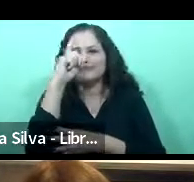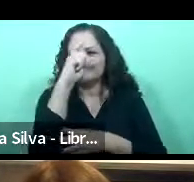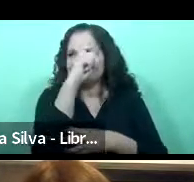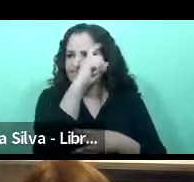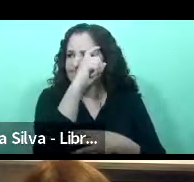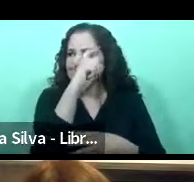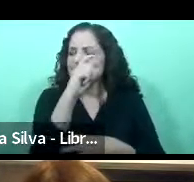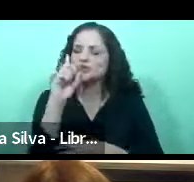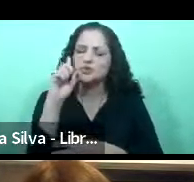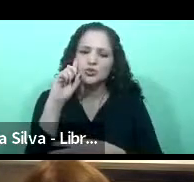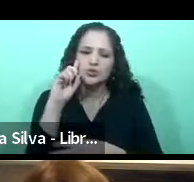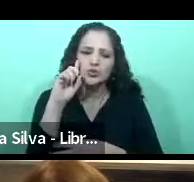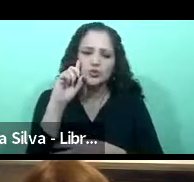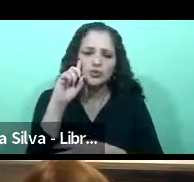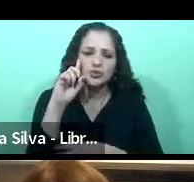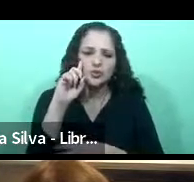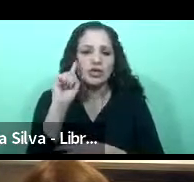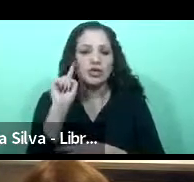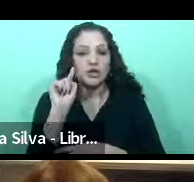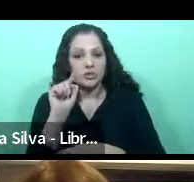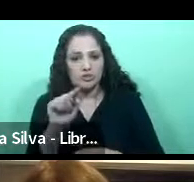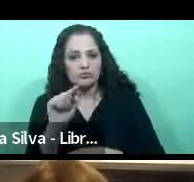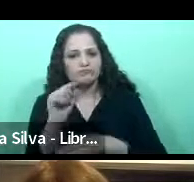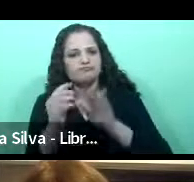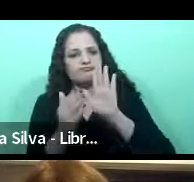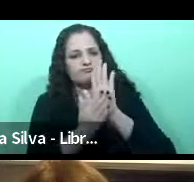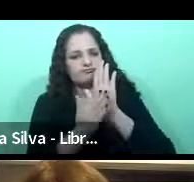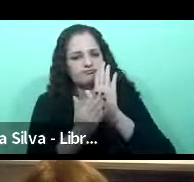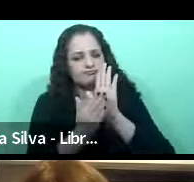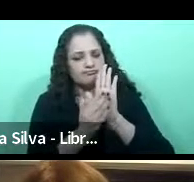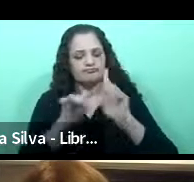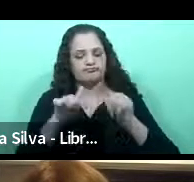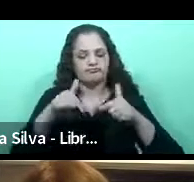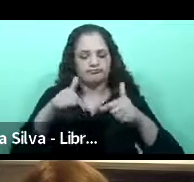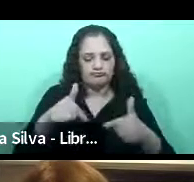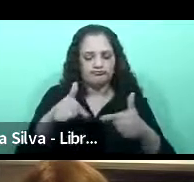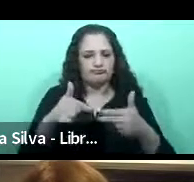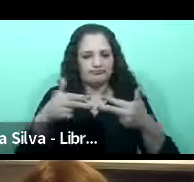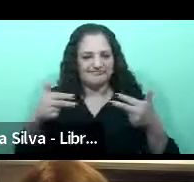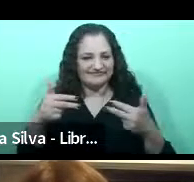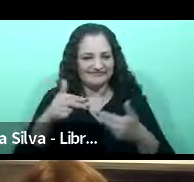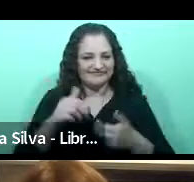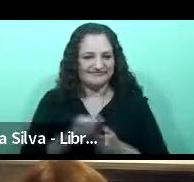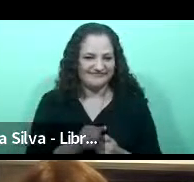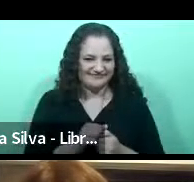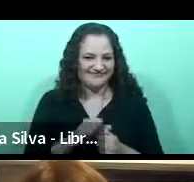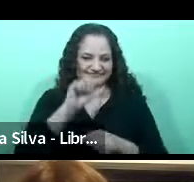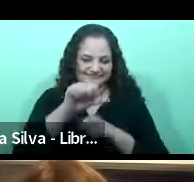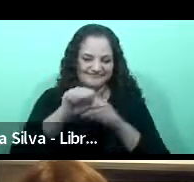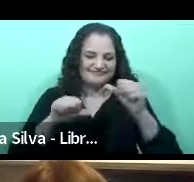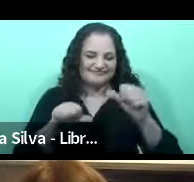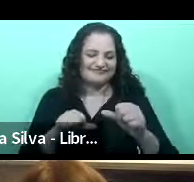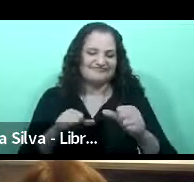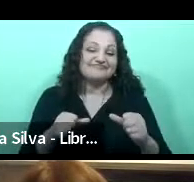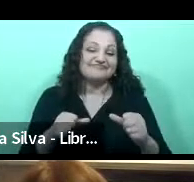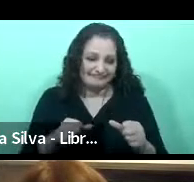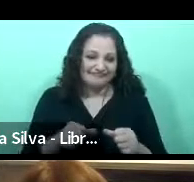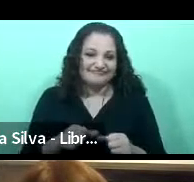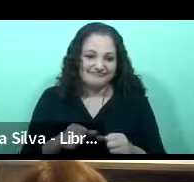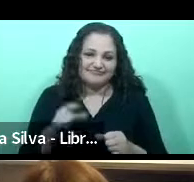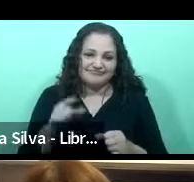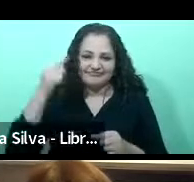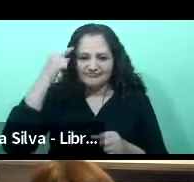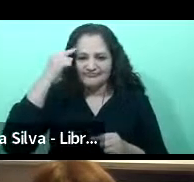ali no dia a dia, você propor ações que transformam, né? Você se perguntar, como